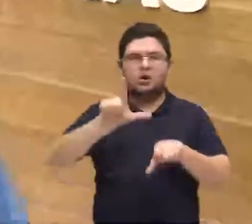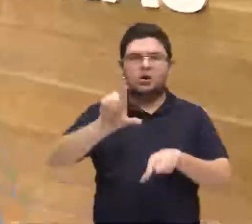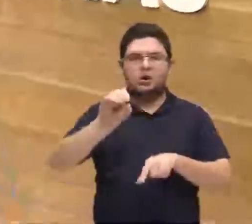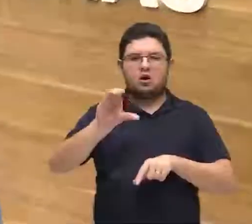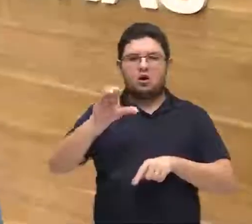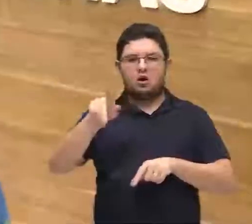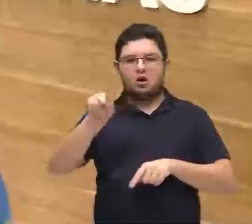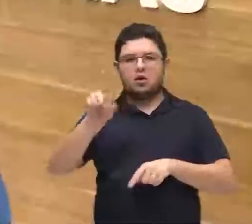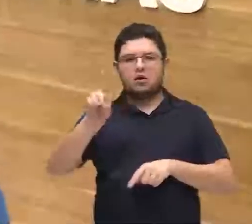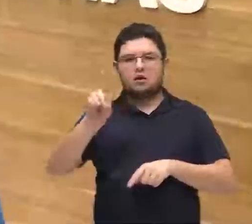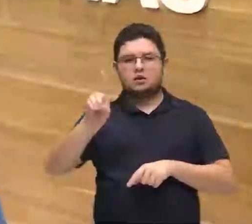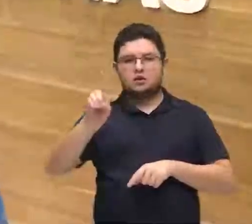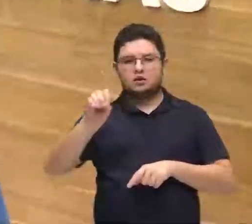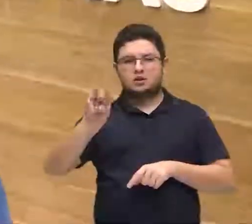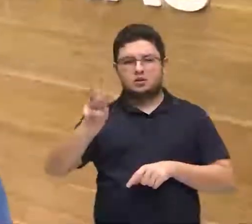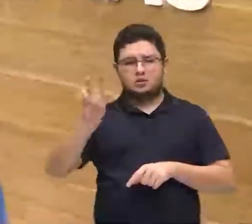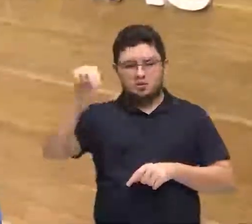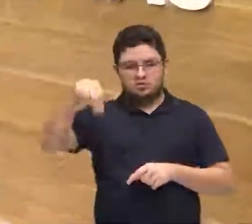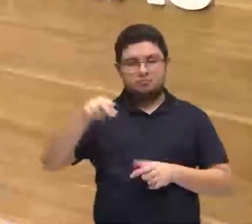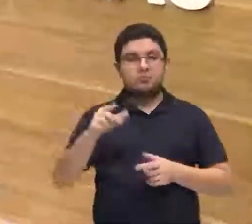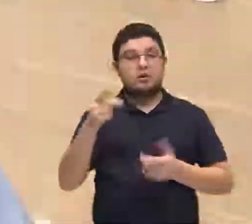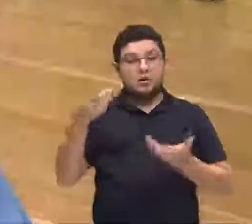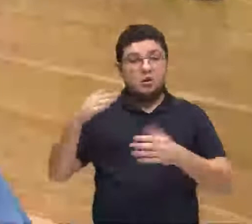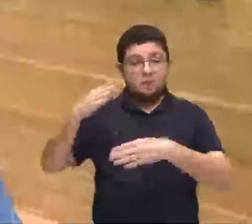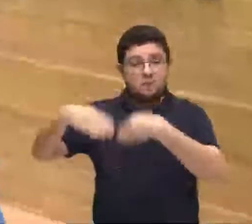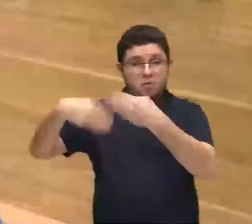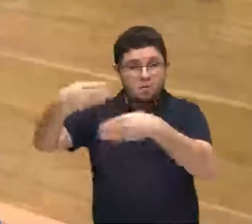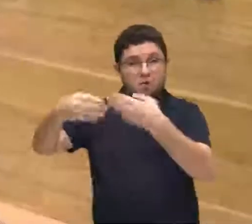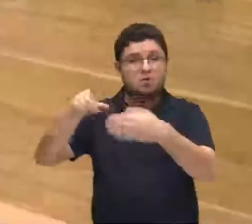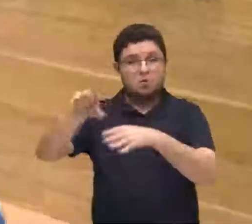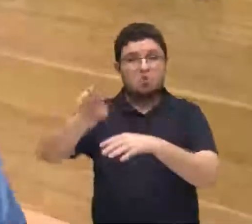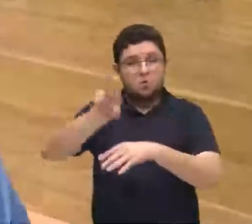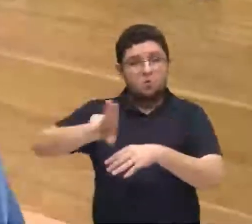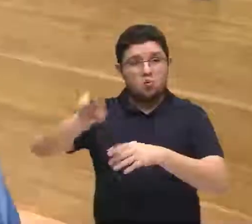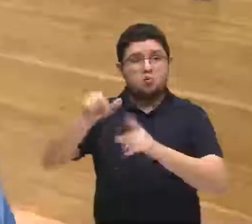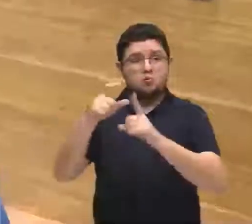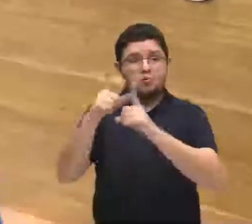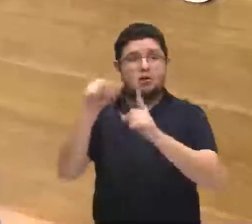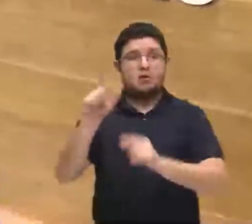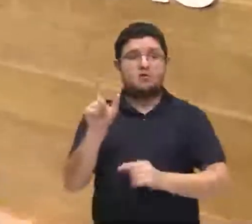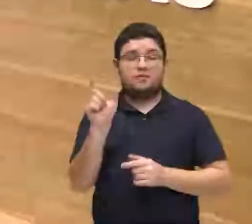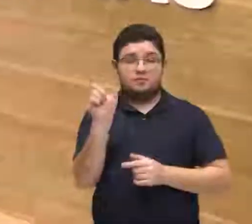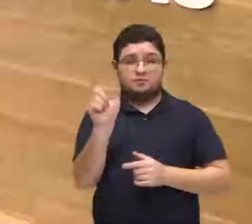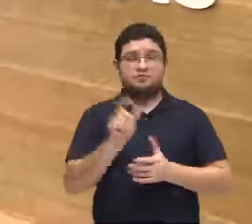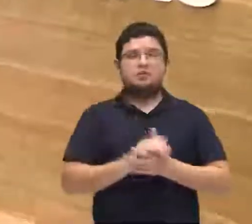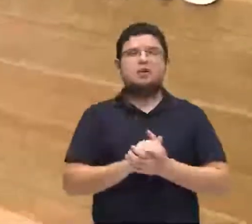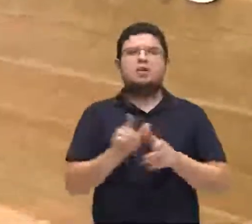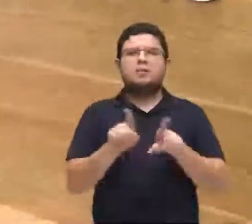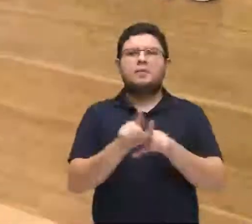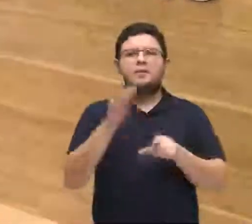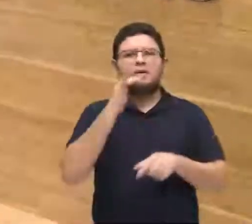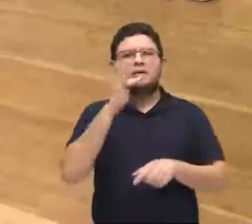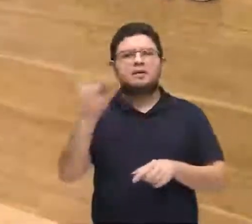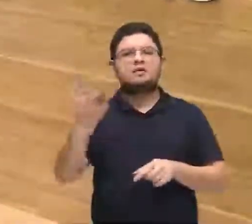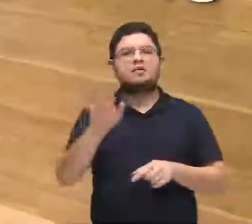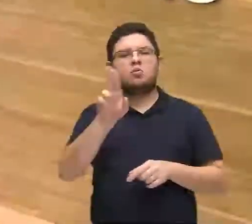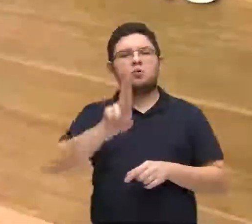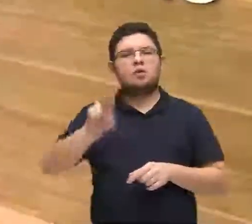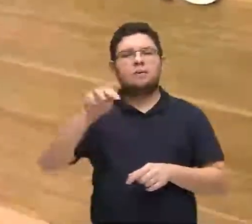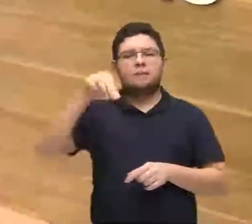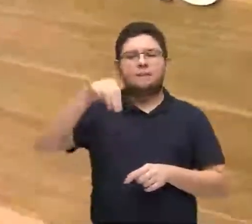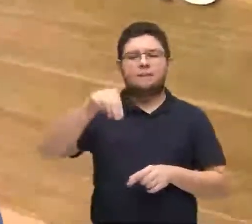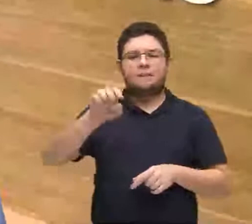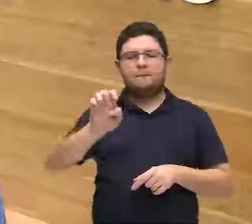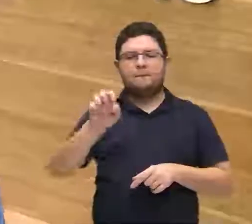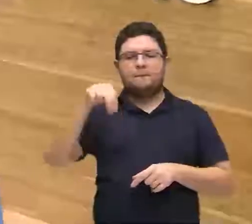não existe um único que vai gerar o estrangeirismo. Do francês, né, a gente pode citar, né, aí, menu também, que é muito comum no